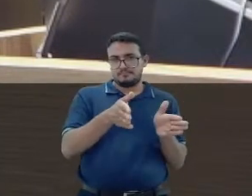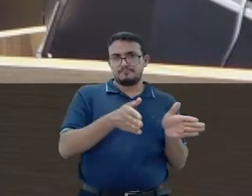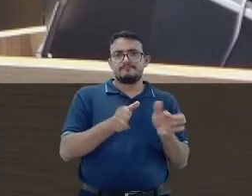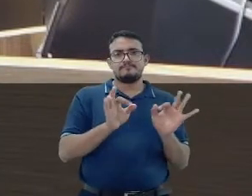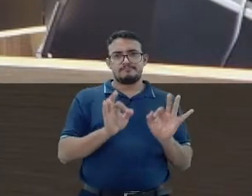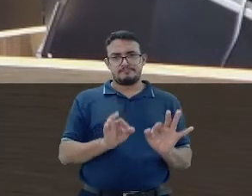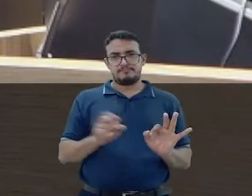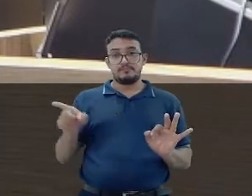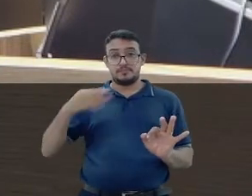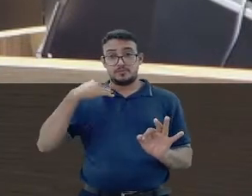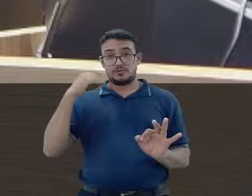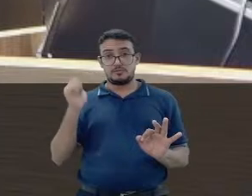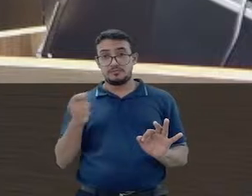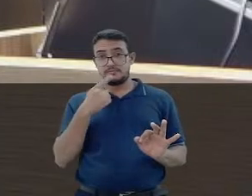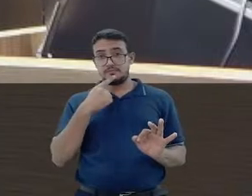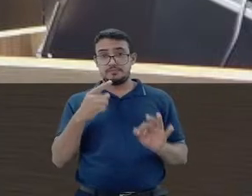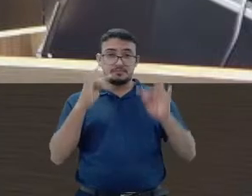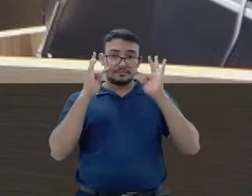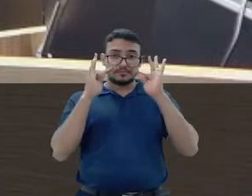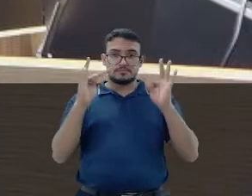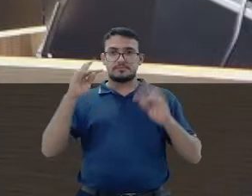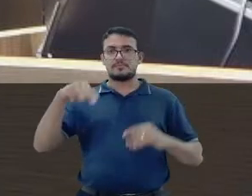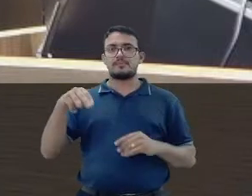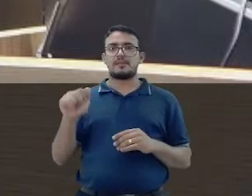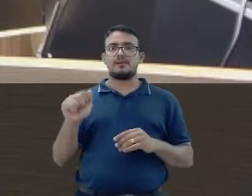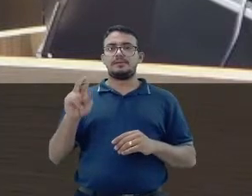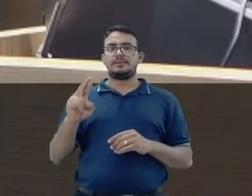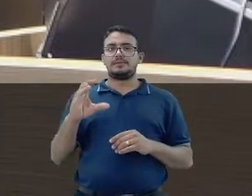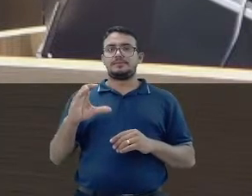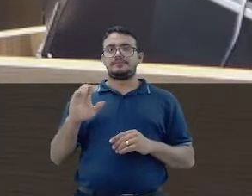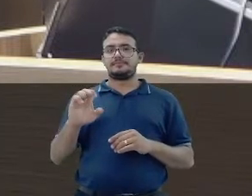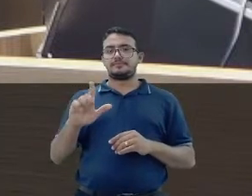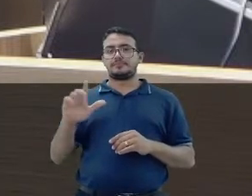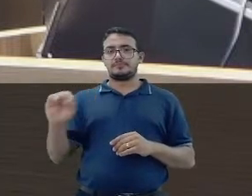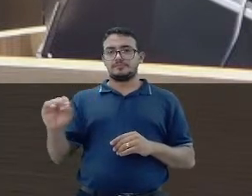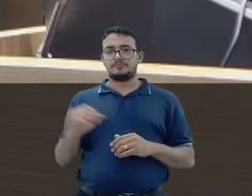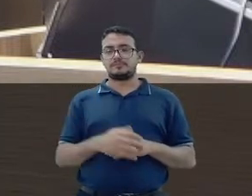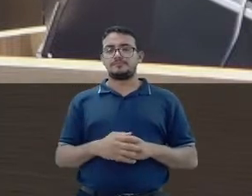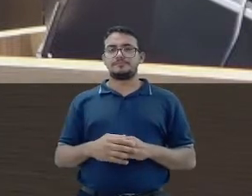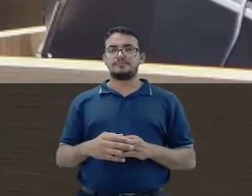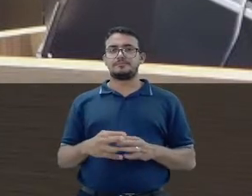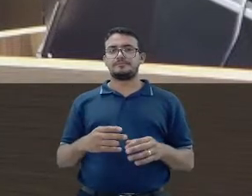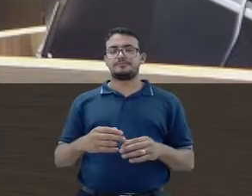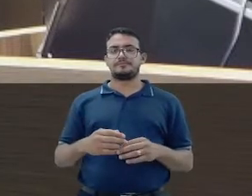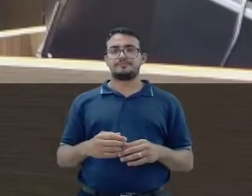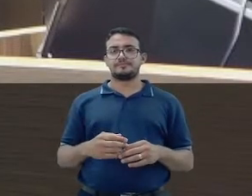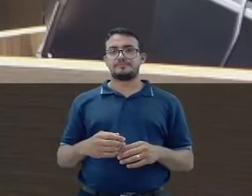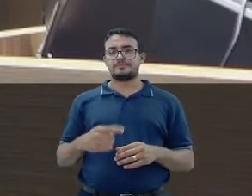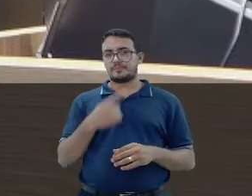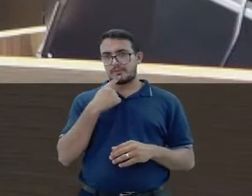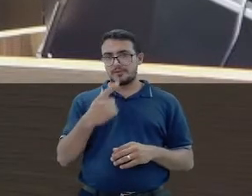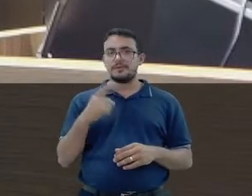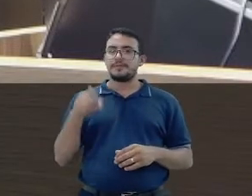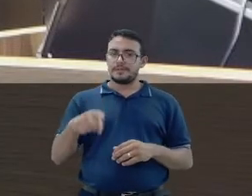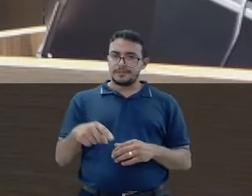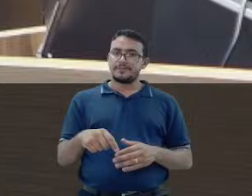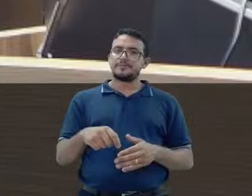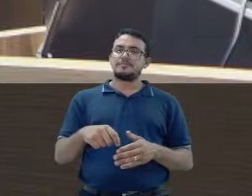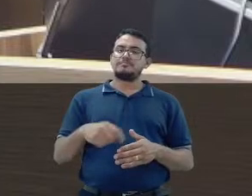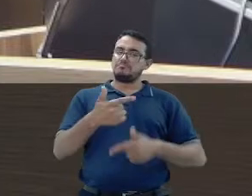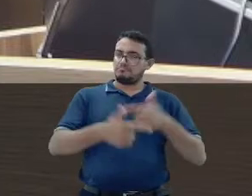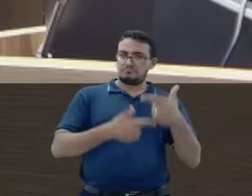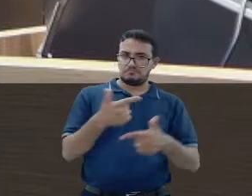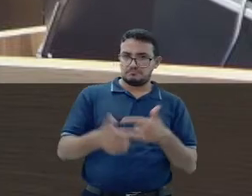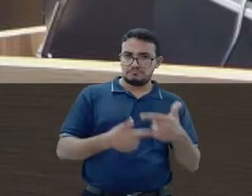o juízo, abre aspas, a testemunha Marcelo Dorval Machado reforça a tese de prestação de serviços ao afirmar que as intervenções